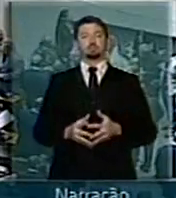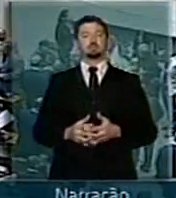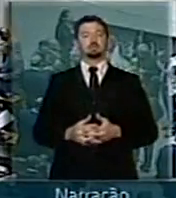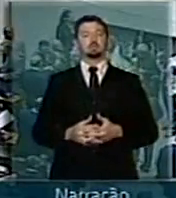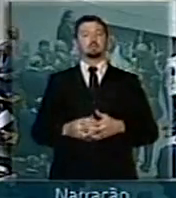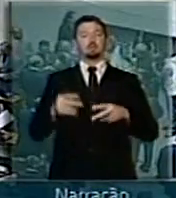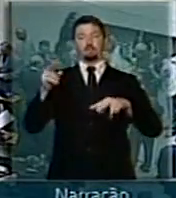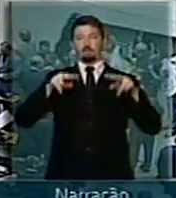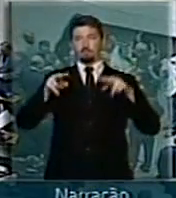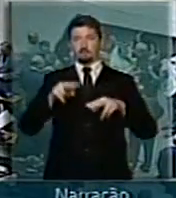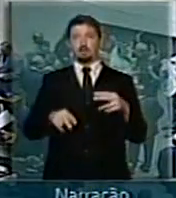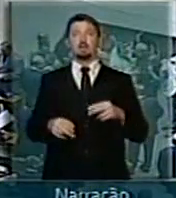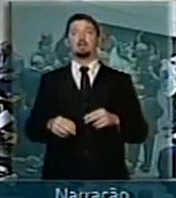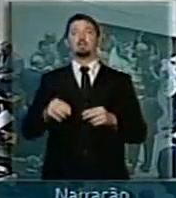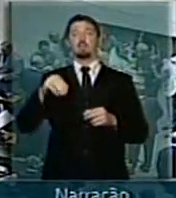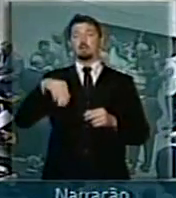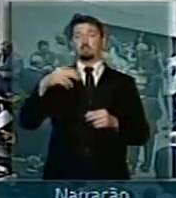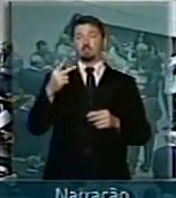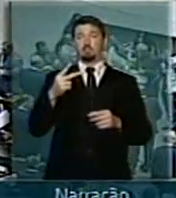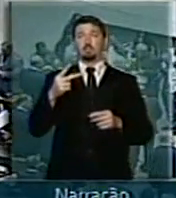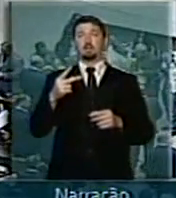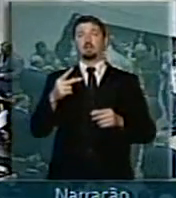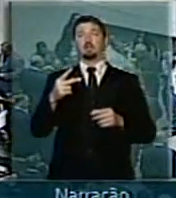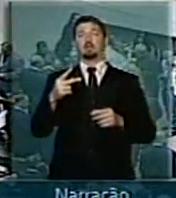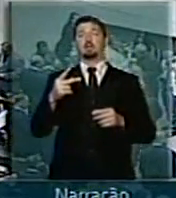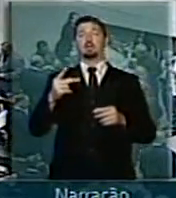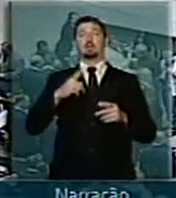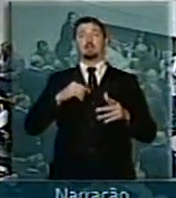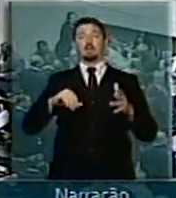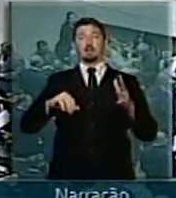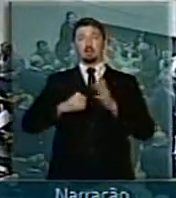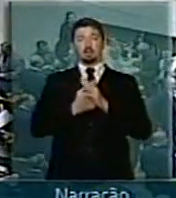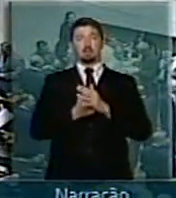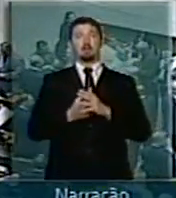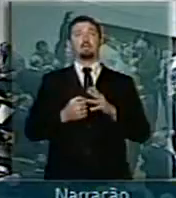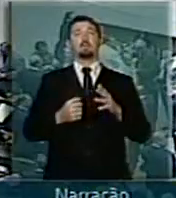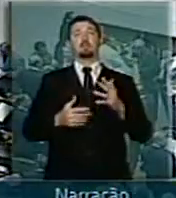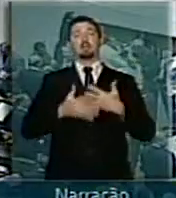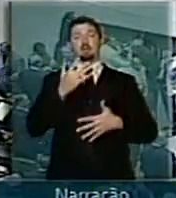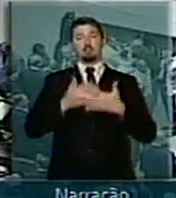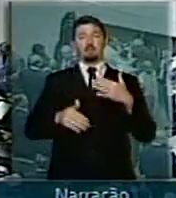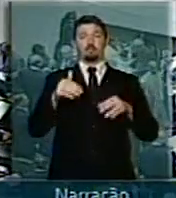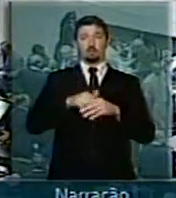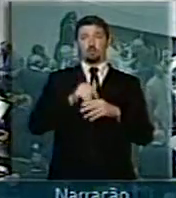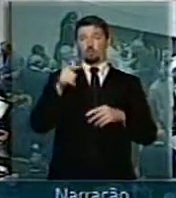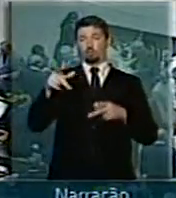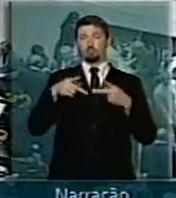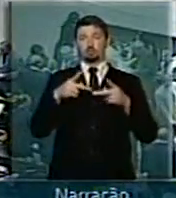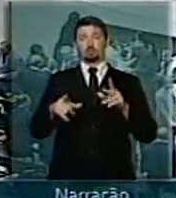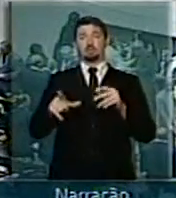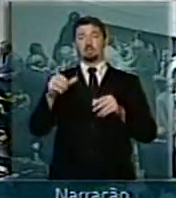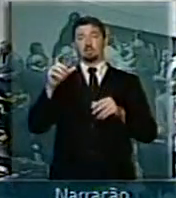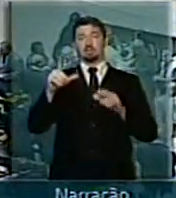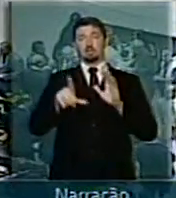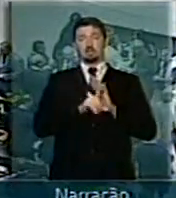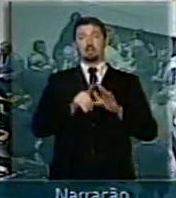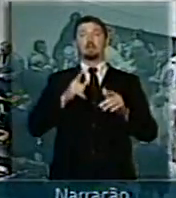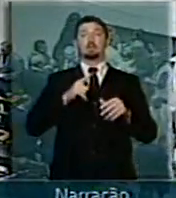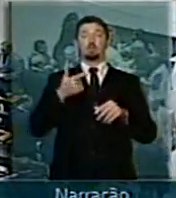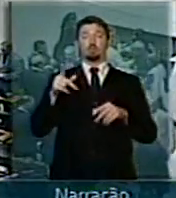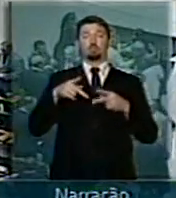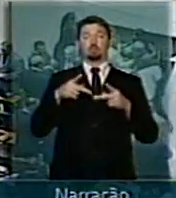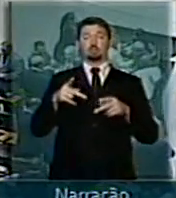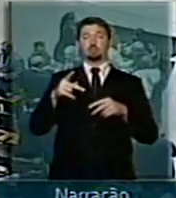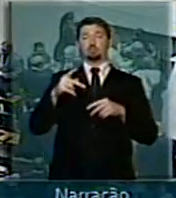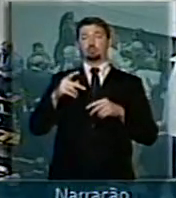Está em apreciação uma das 5 medidas que trancam a pauta de votações. Além das medidas, há também um projeto com urgência constitucional